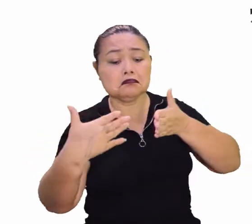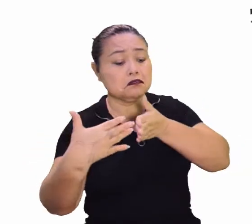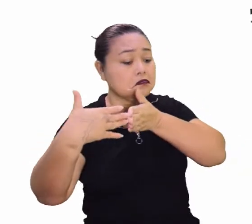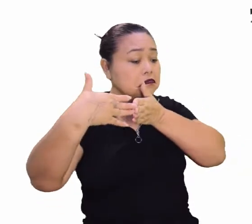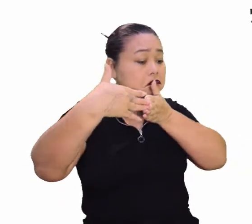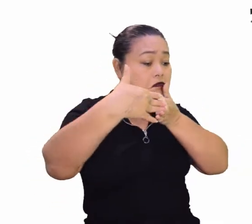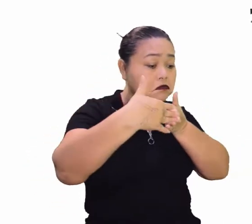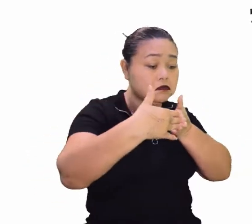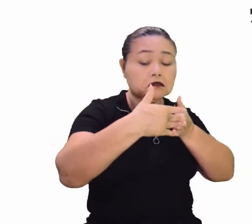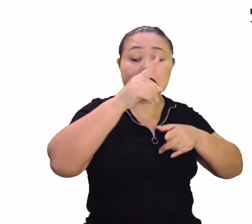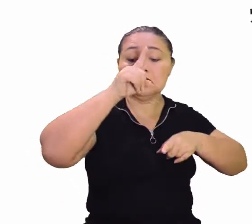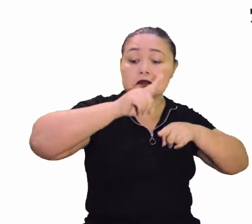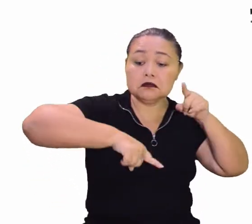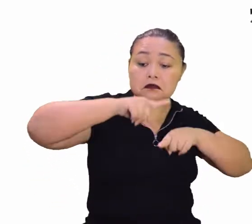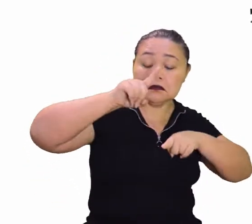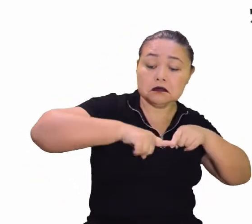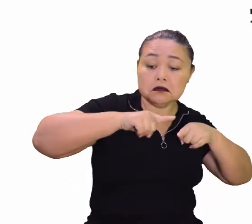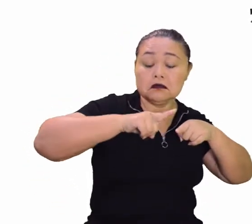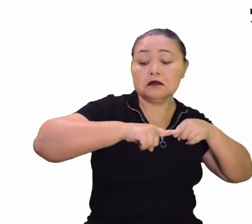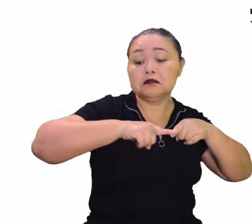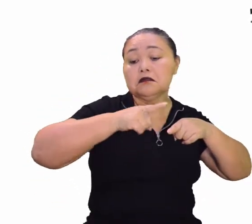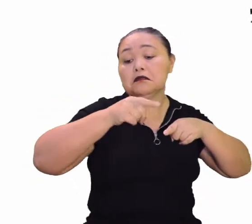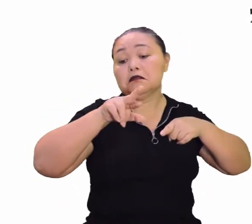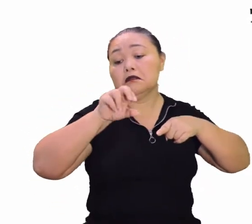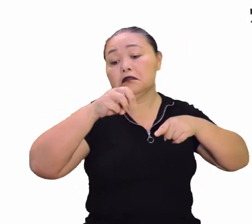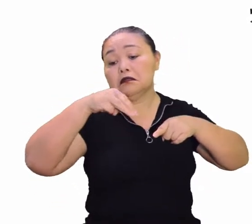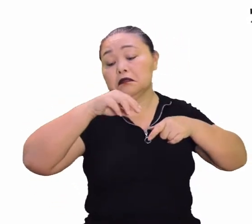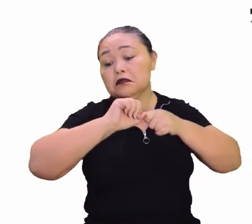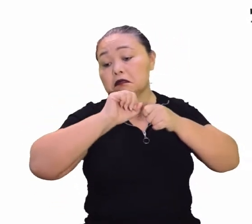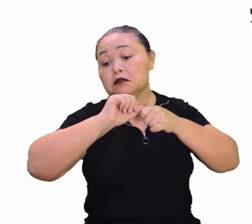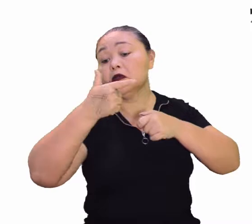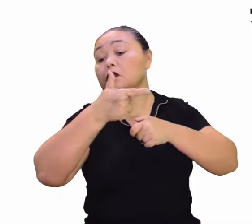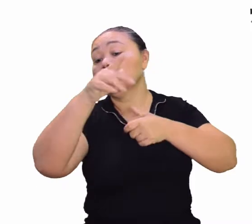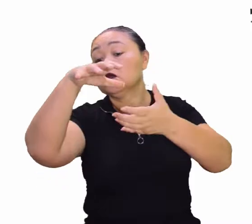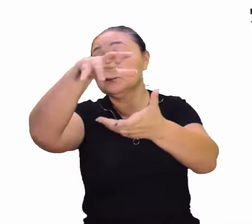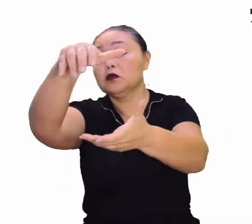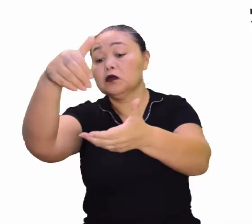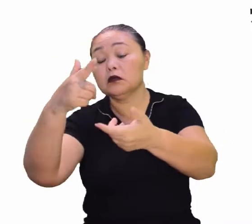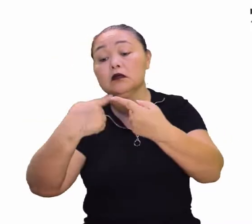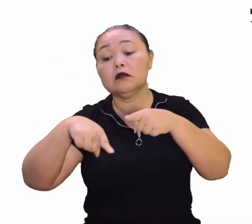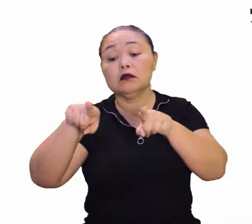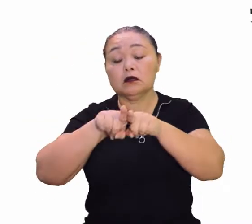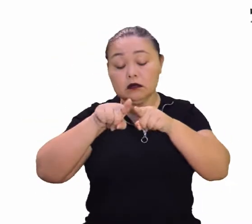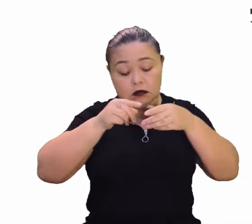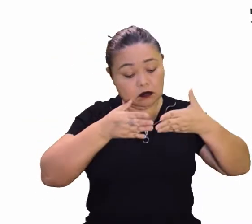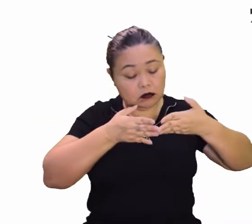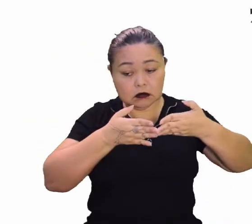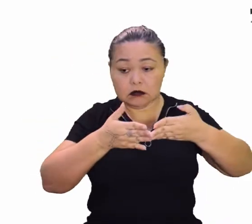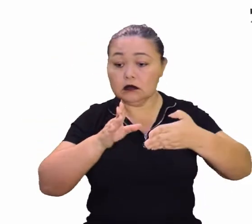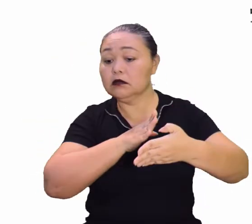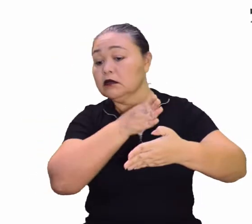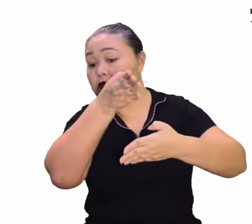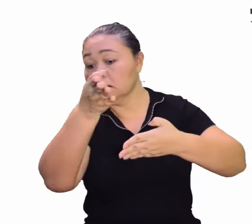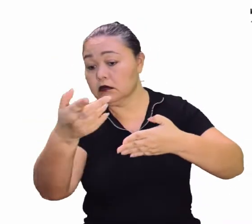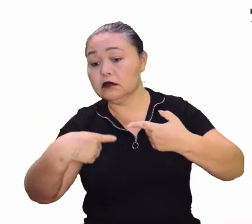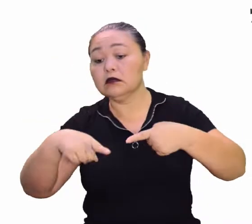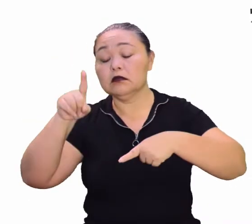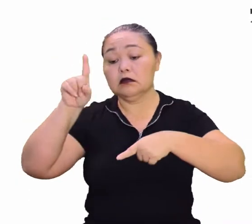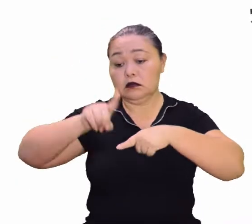de matéria-prima ou equipamentos de outros lugares do mundo, como a saída da exportação deles. Muito